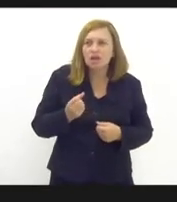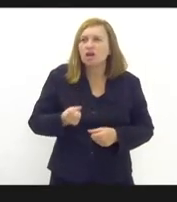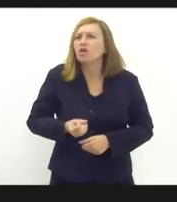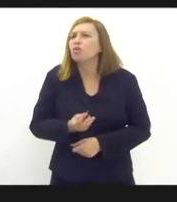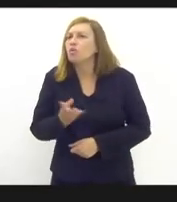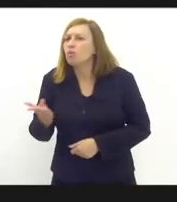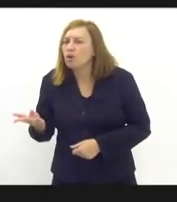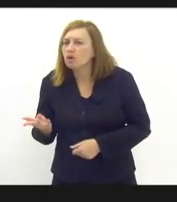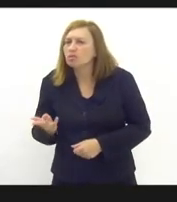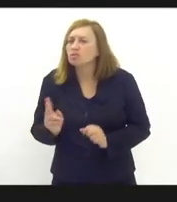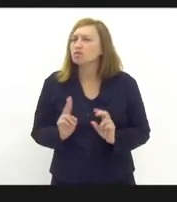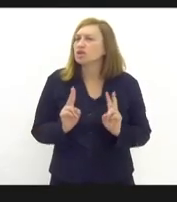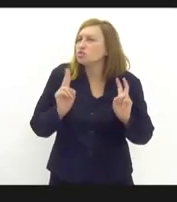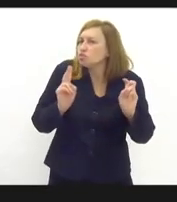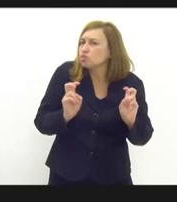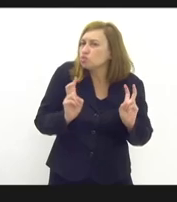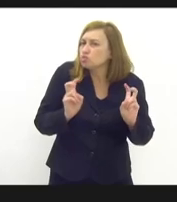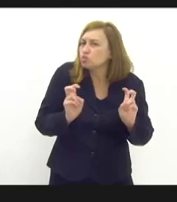quantos casos